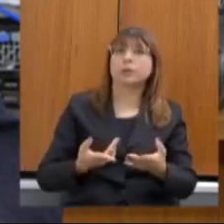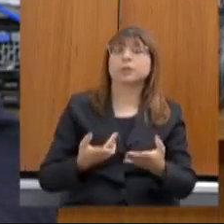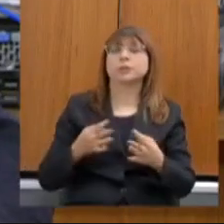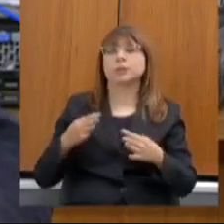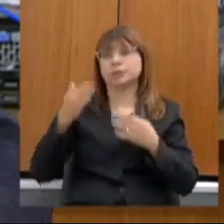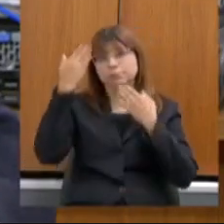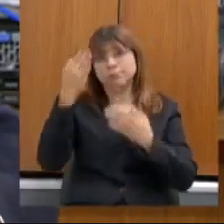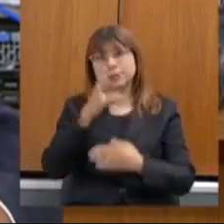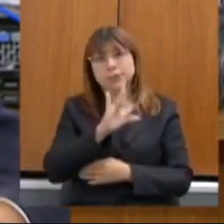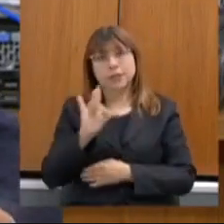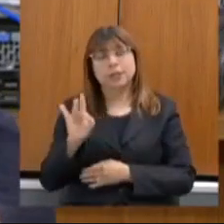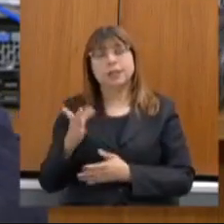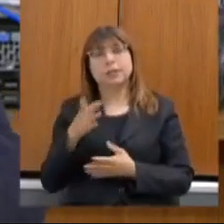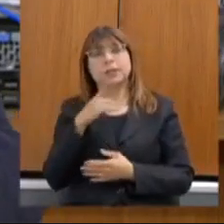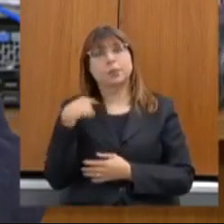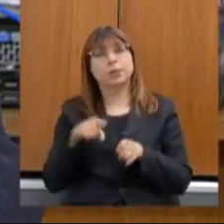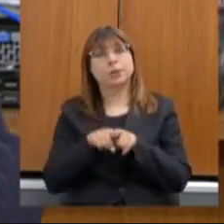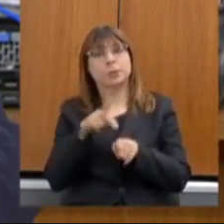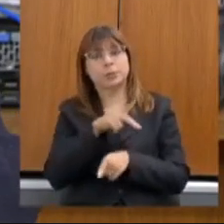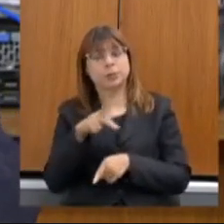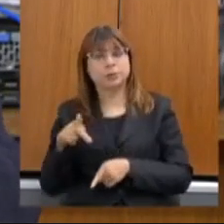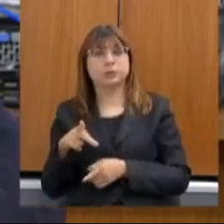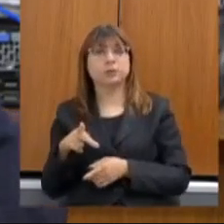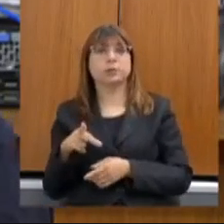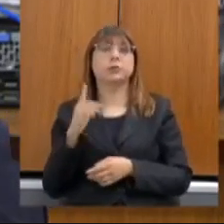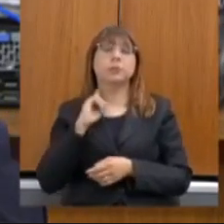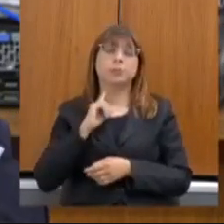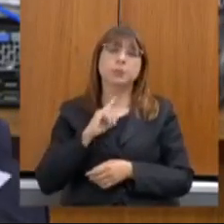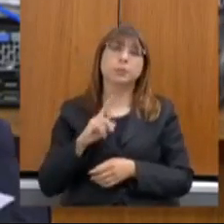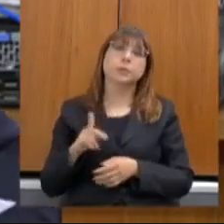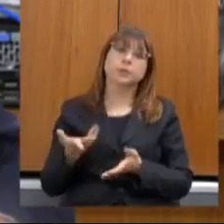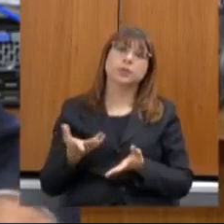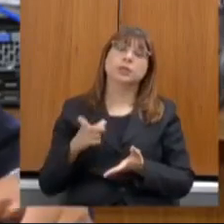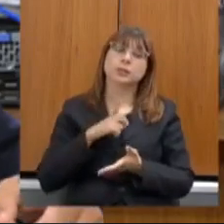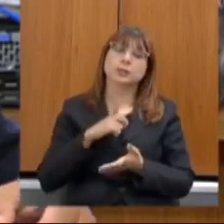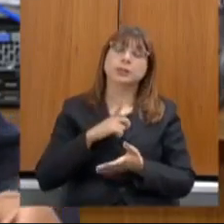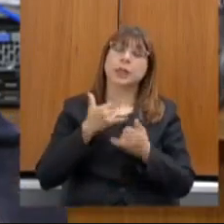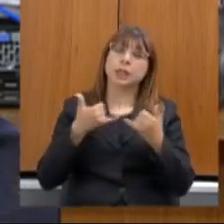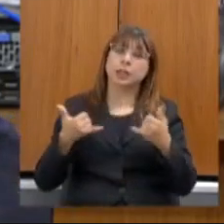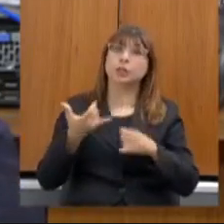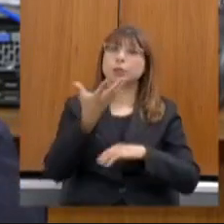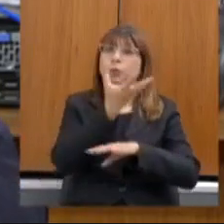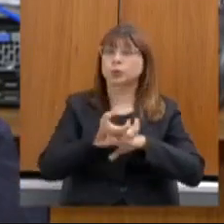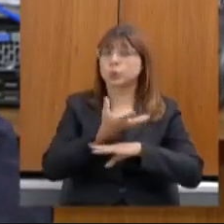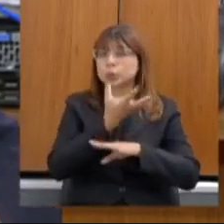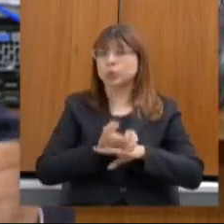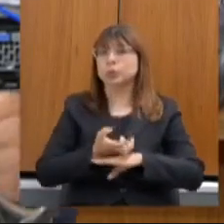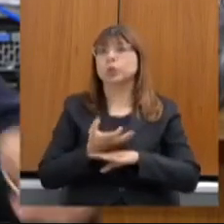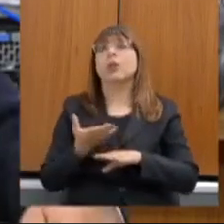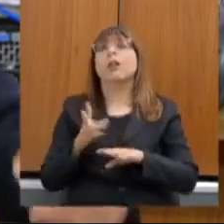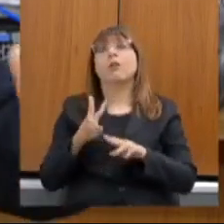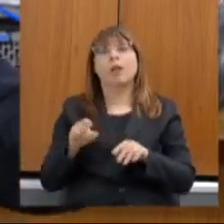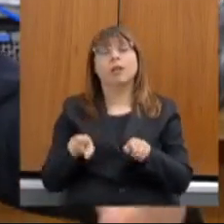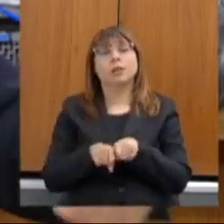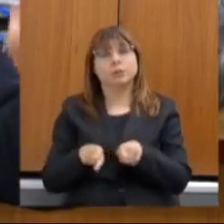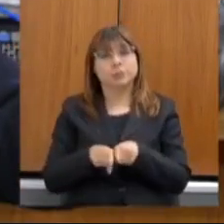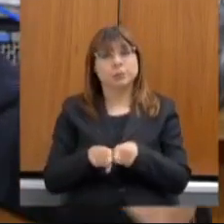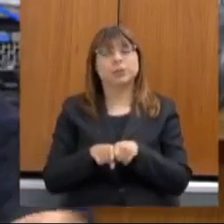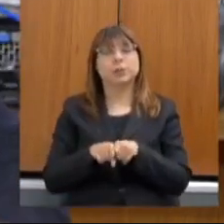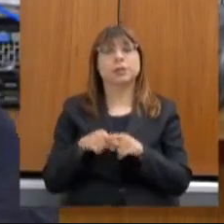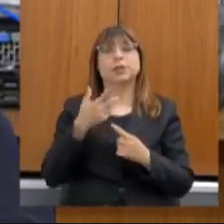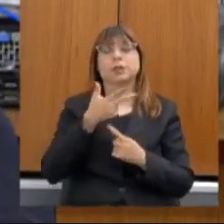Minas é um exemplo de energia solar e vai tomar tornar também um exemplo de energia eólica